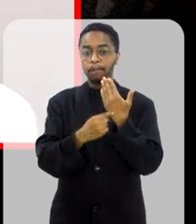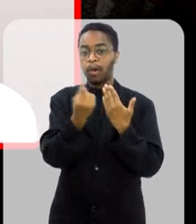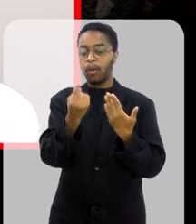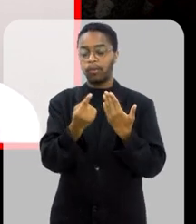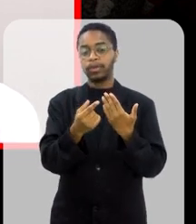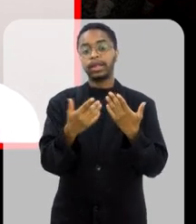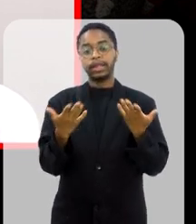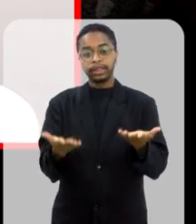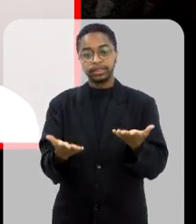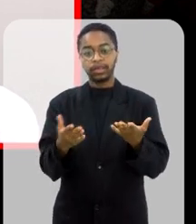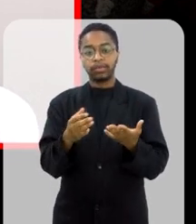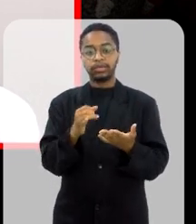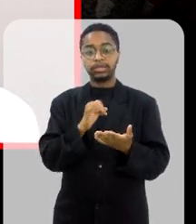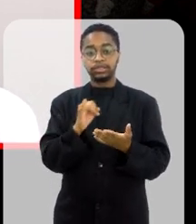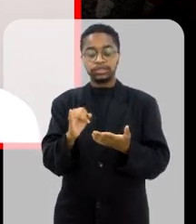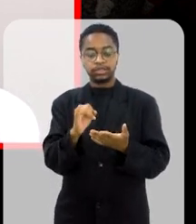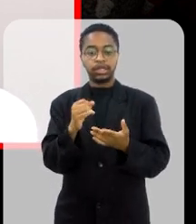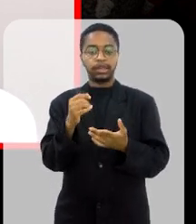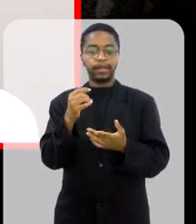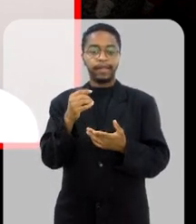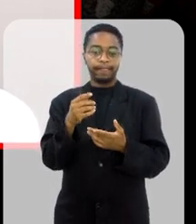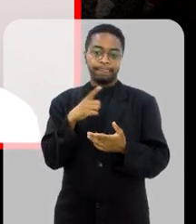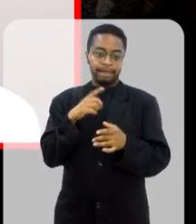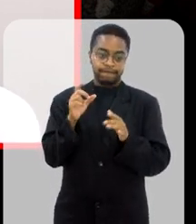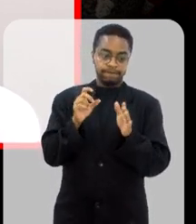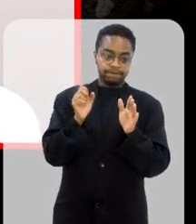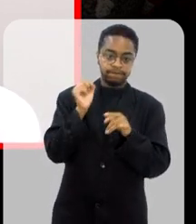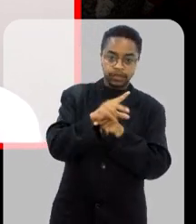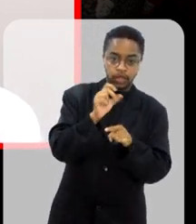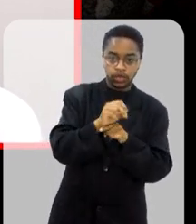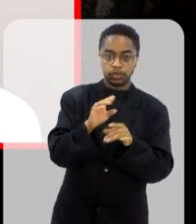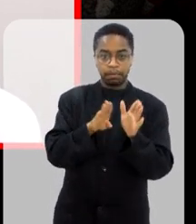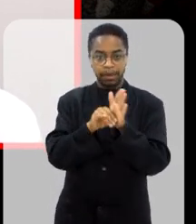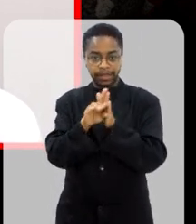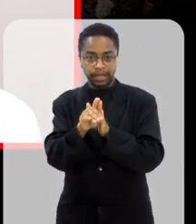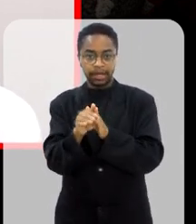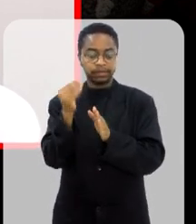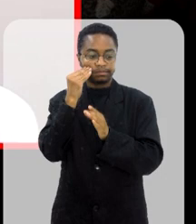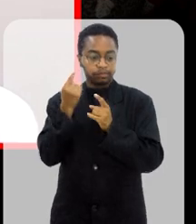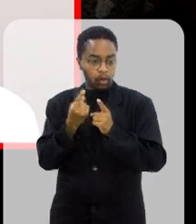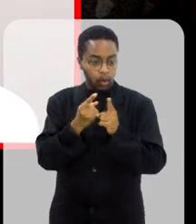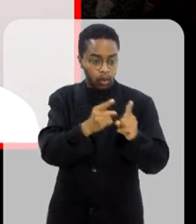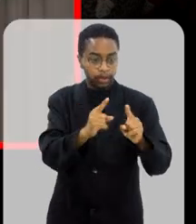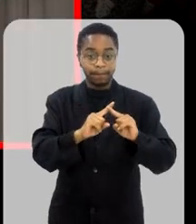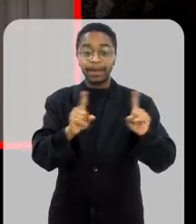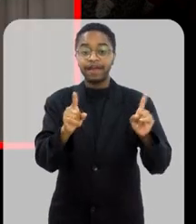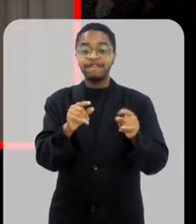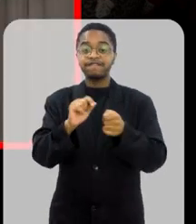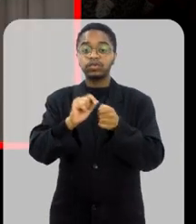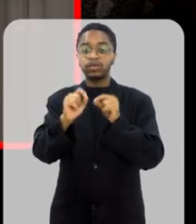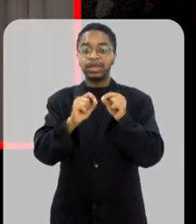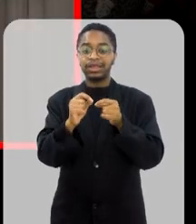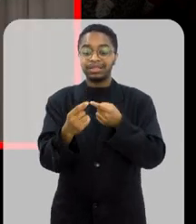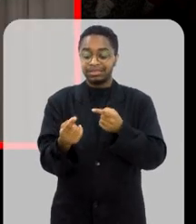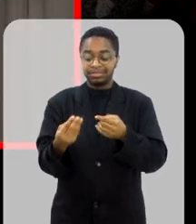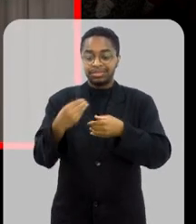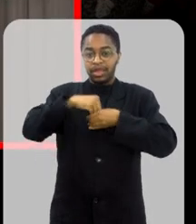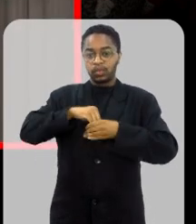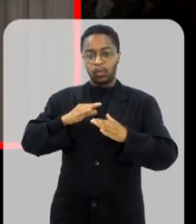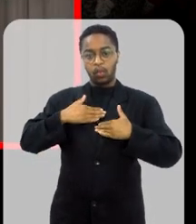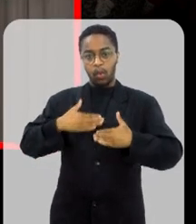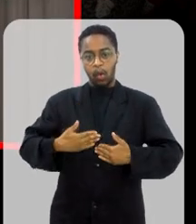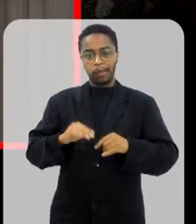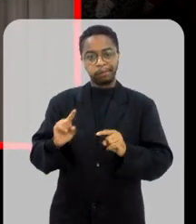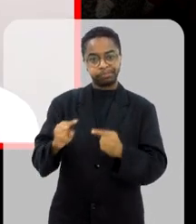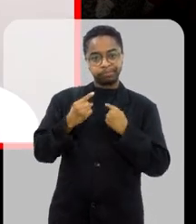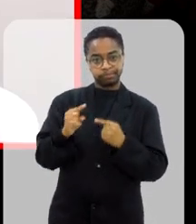própria. Então, em vez de combater uma bactéria, um vírus externo de fora, ele combate a proteína que está